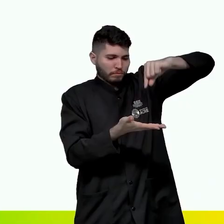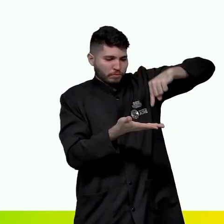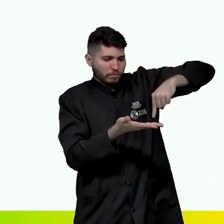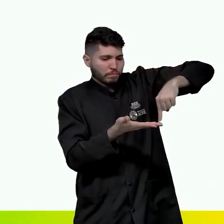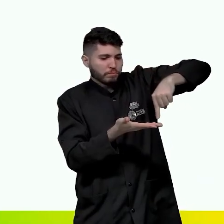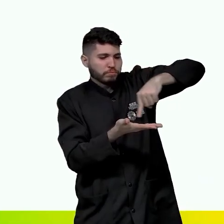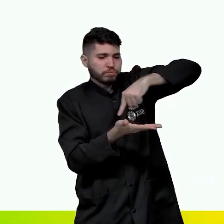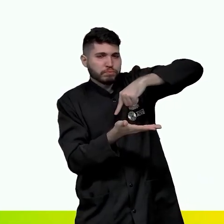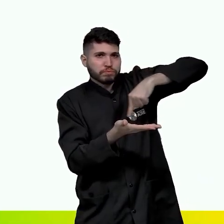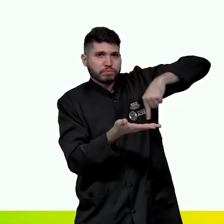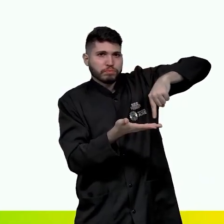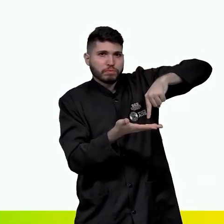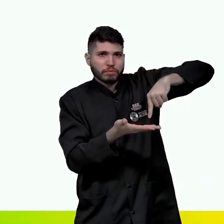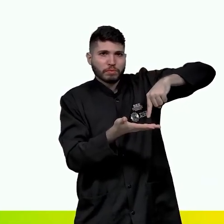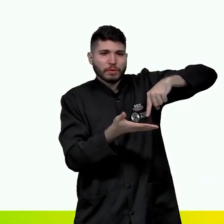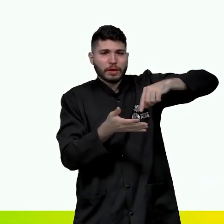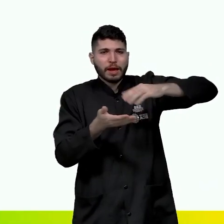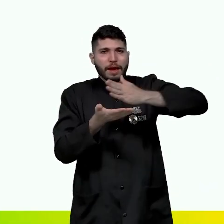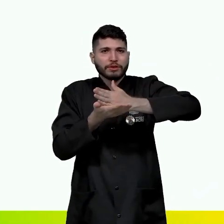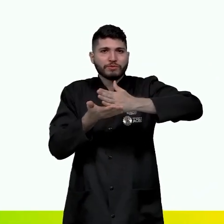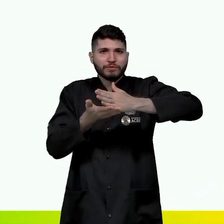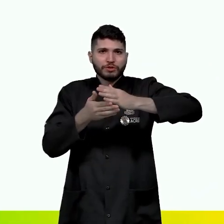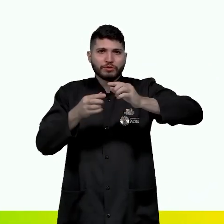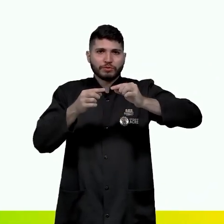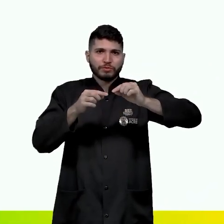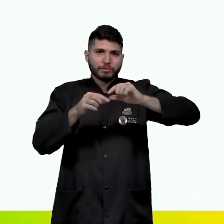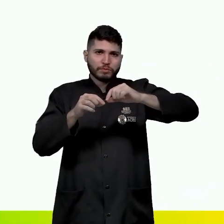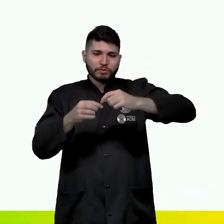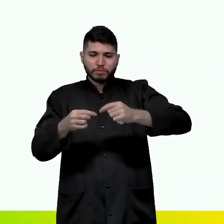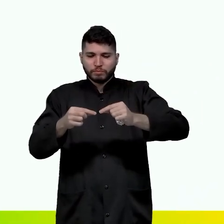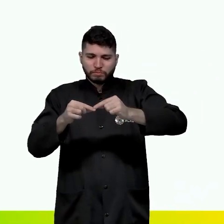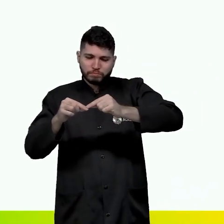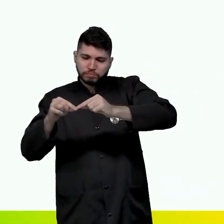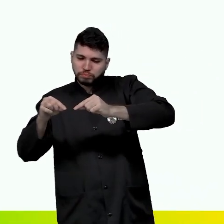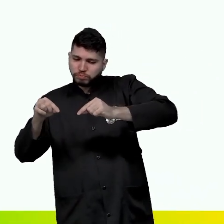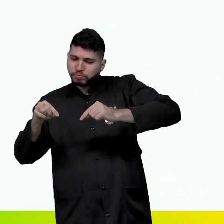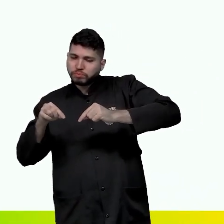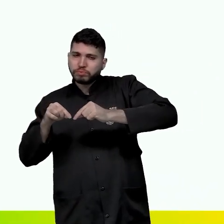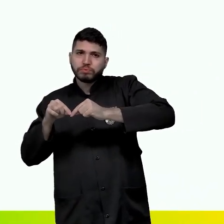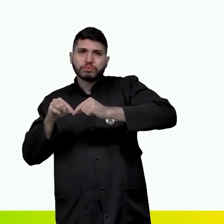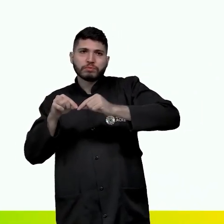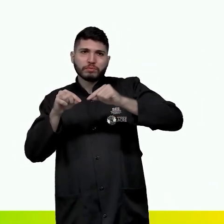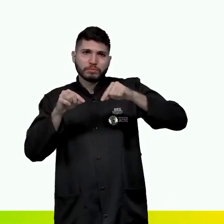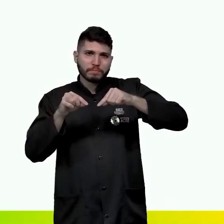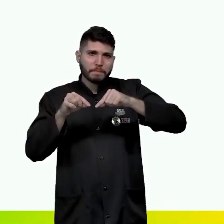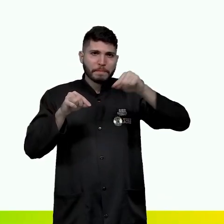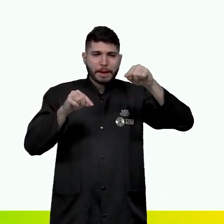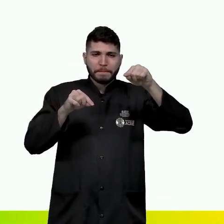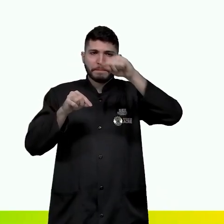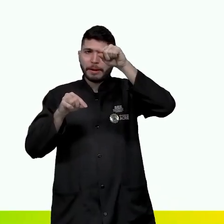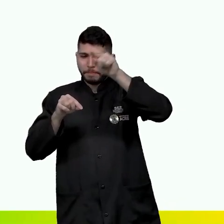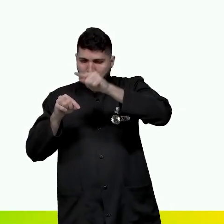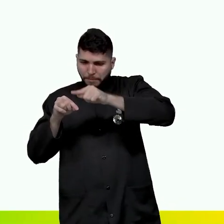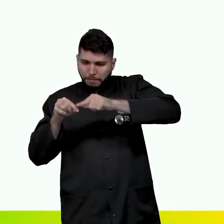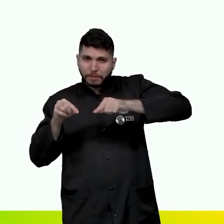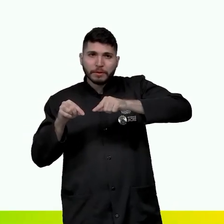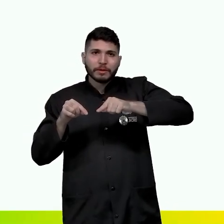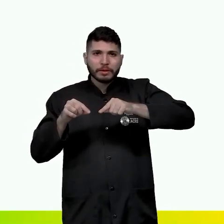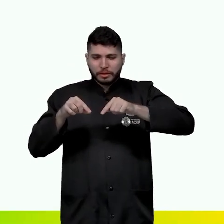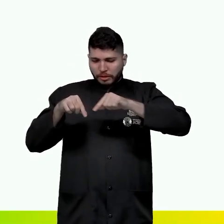ok? Quando eu fizer esse corte e aí eu abri a circunferência, esse arco aqui